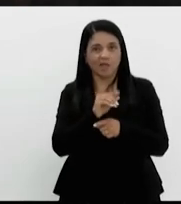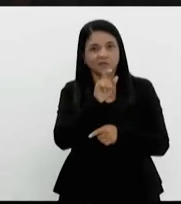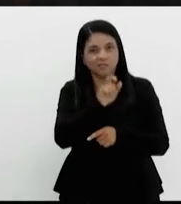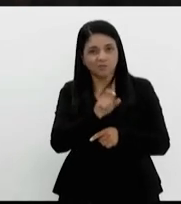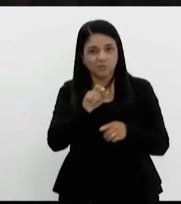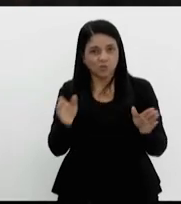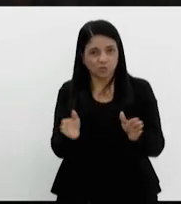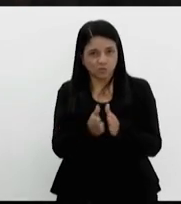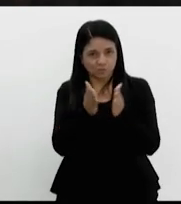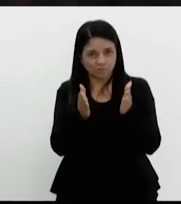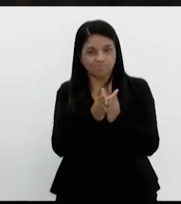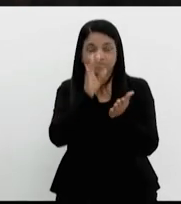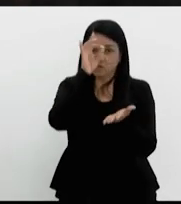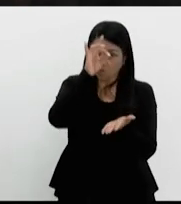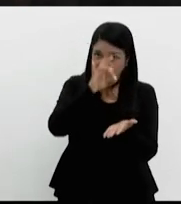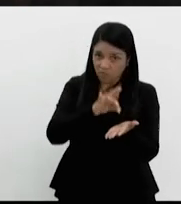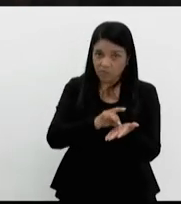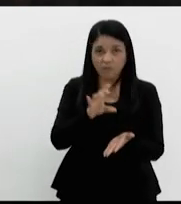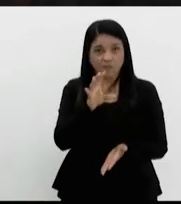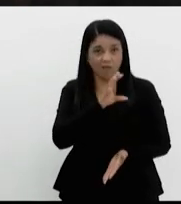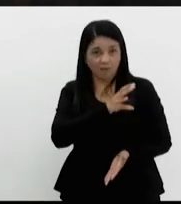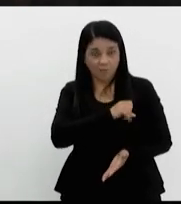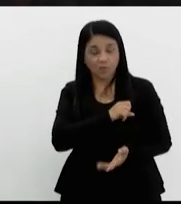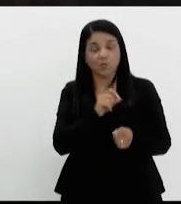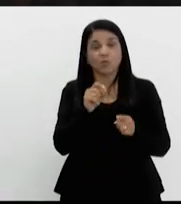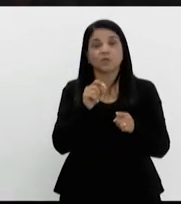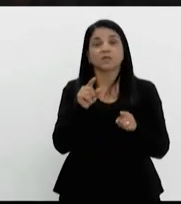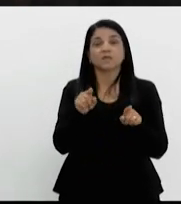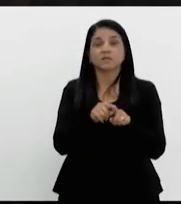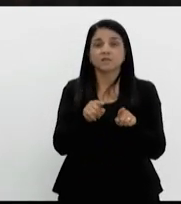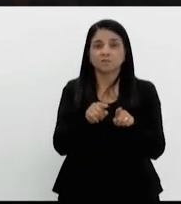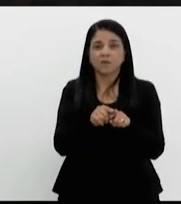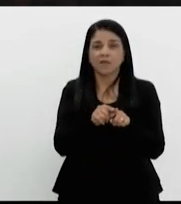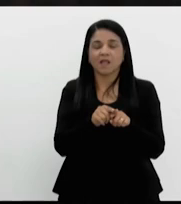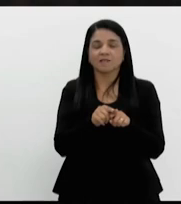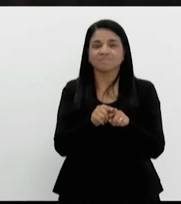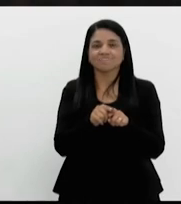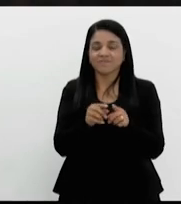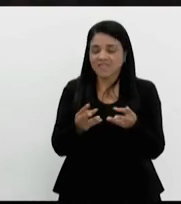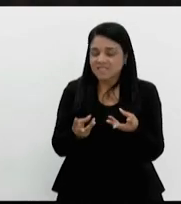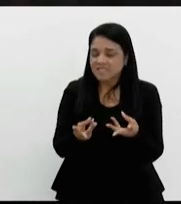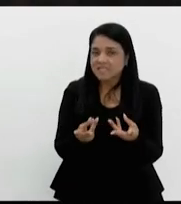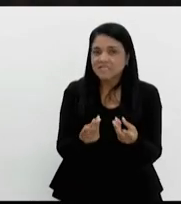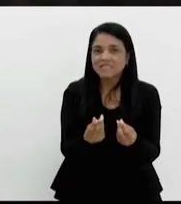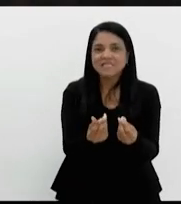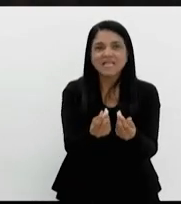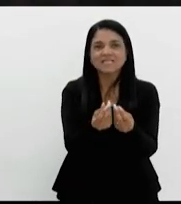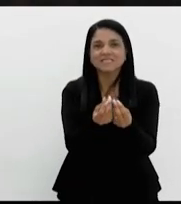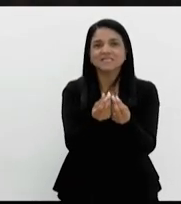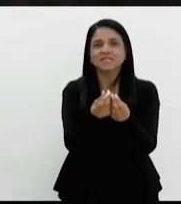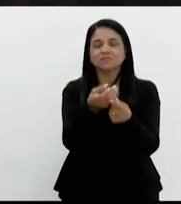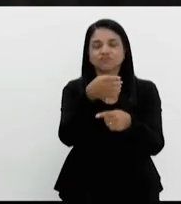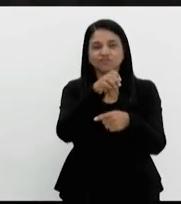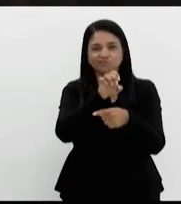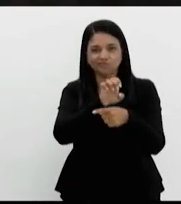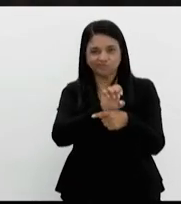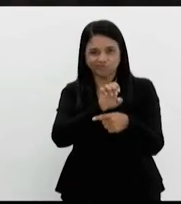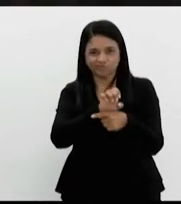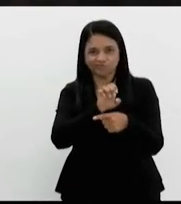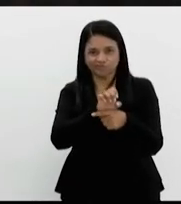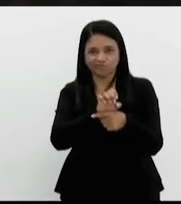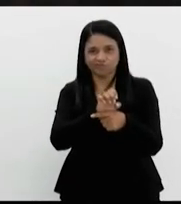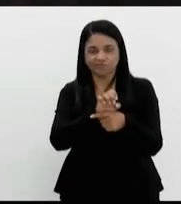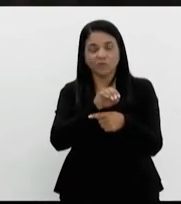o verdadeiro amor e também a essência de um Estado